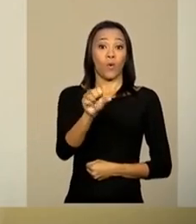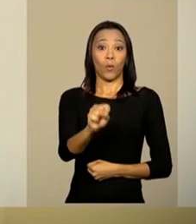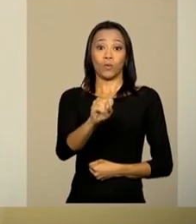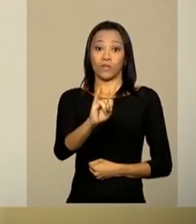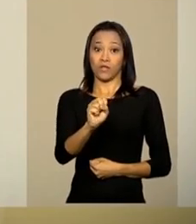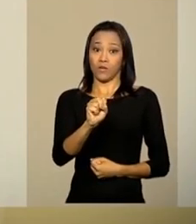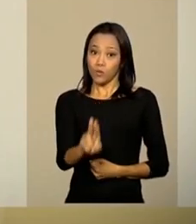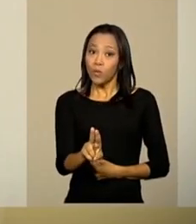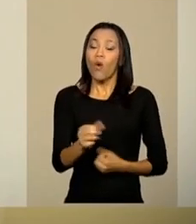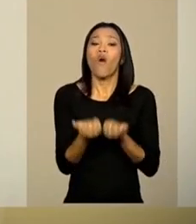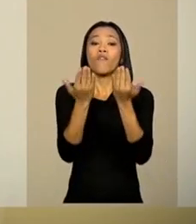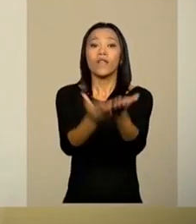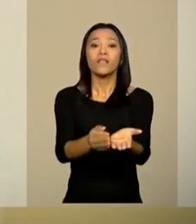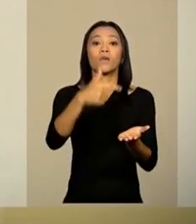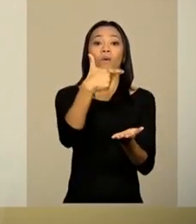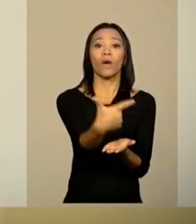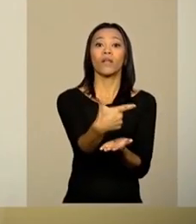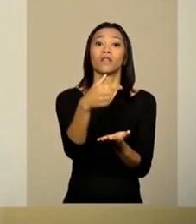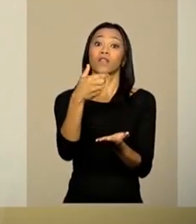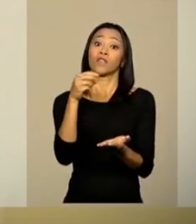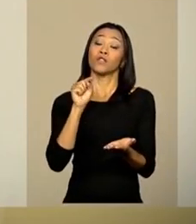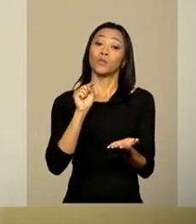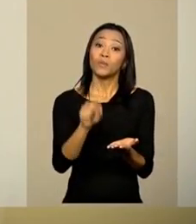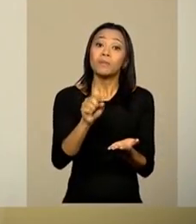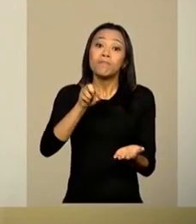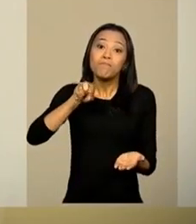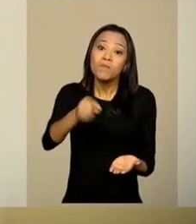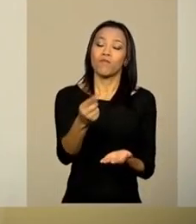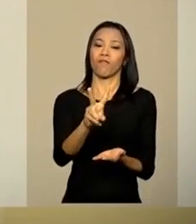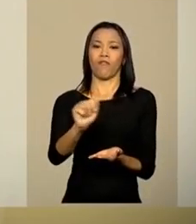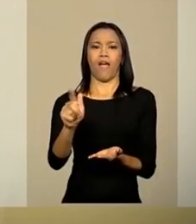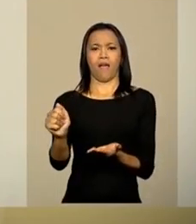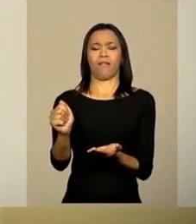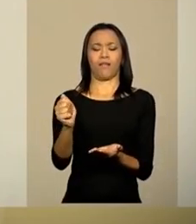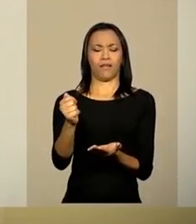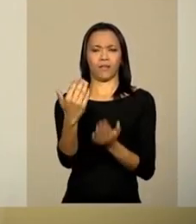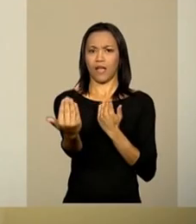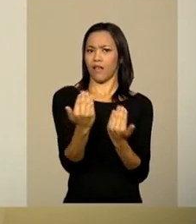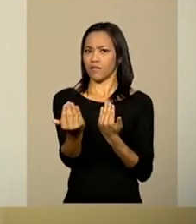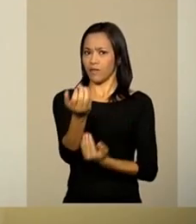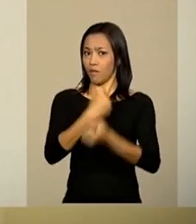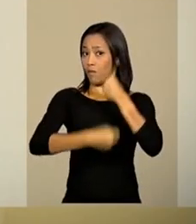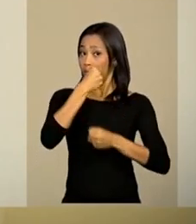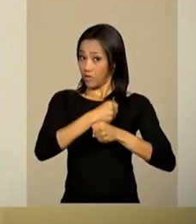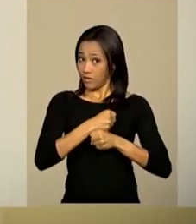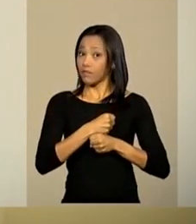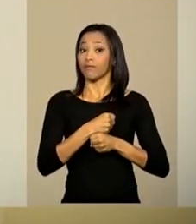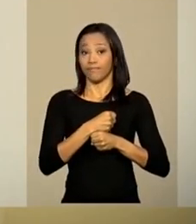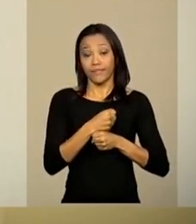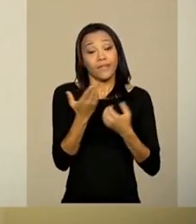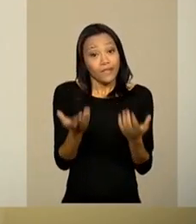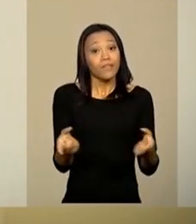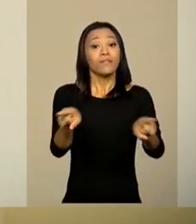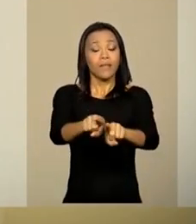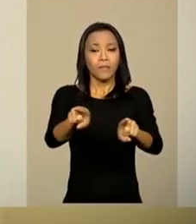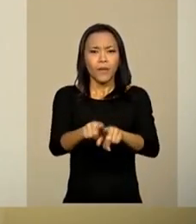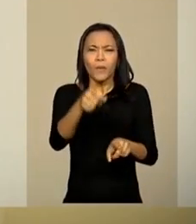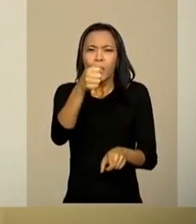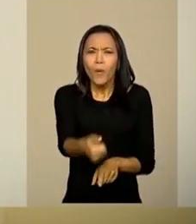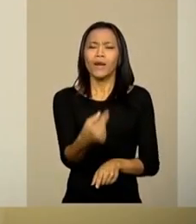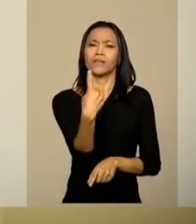oferecendo 42.000 vagas a mais. do que no ano de 2013, no ano passado. E são também